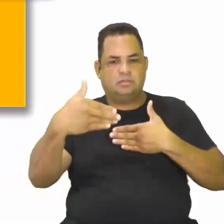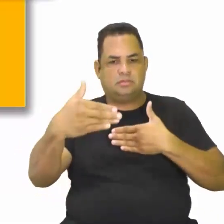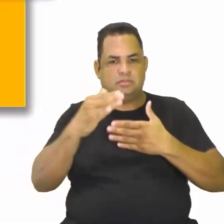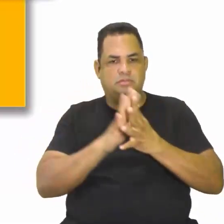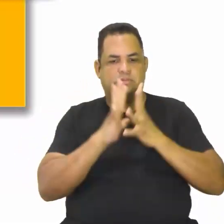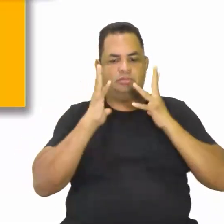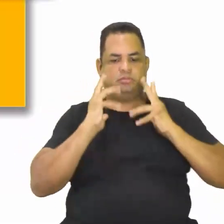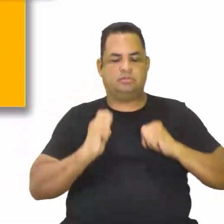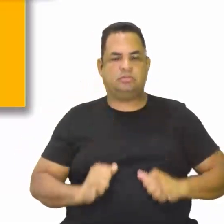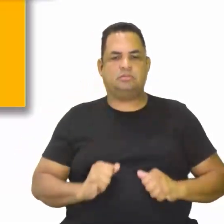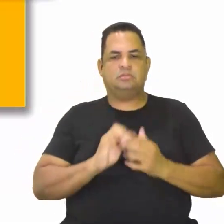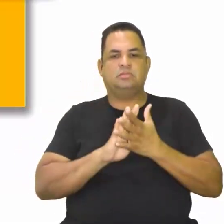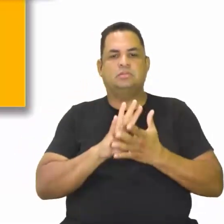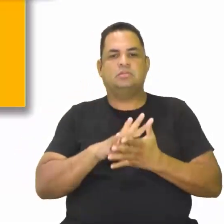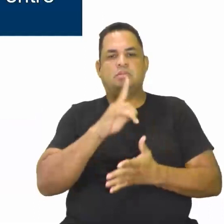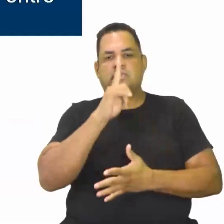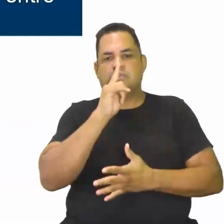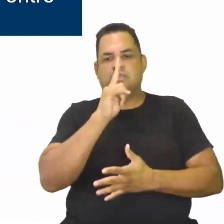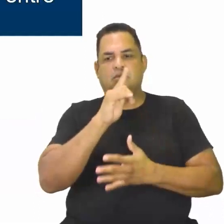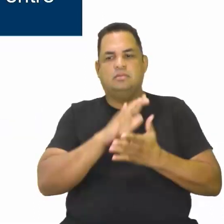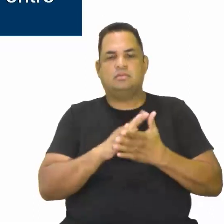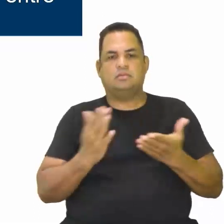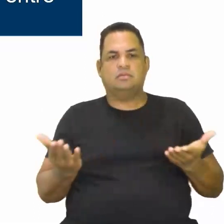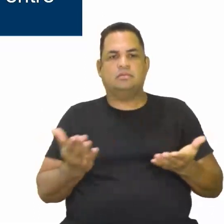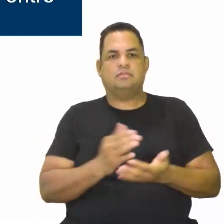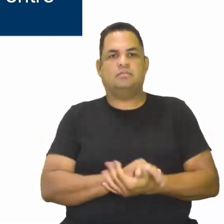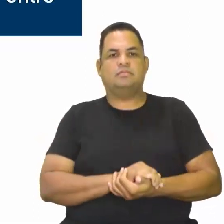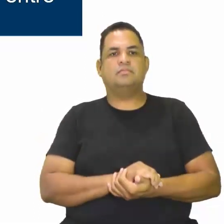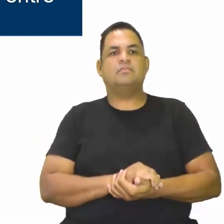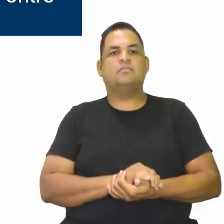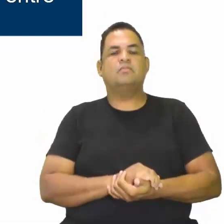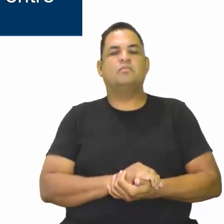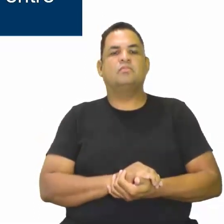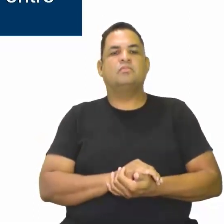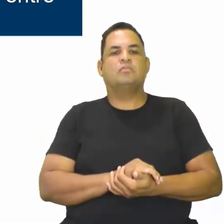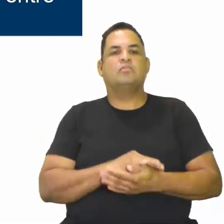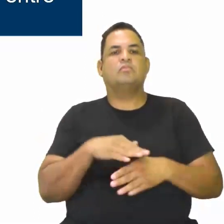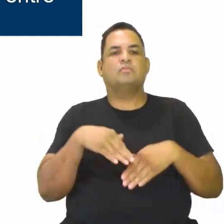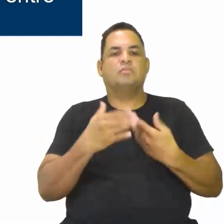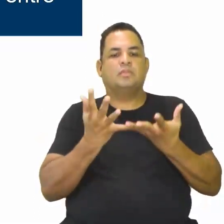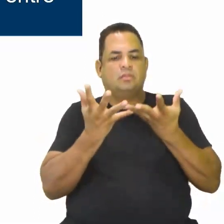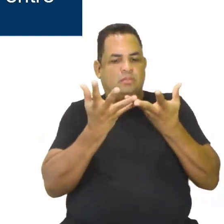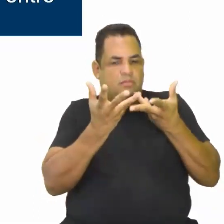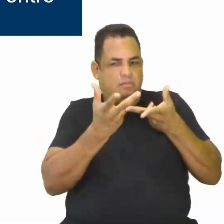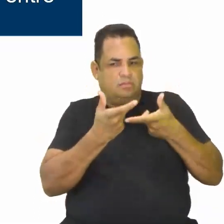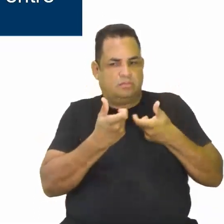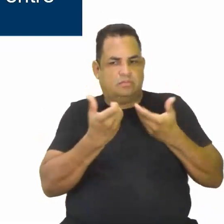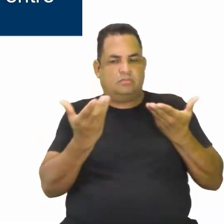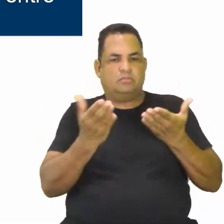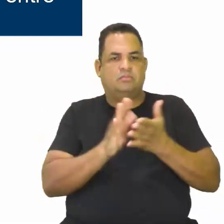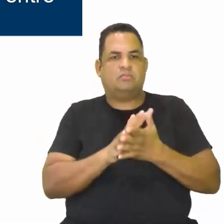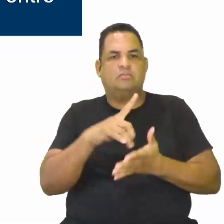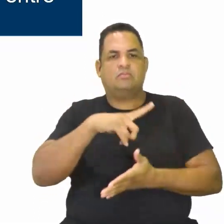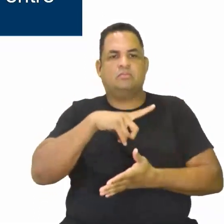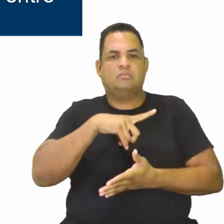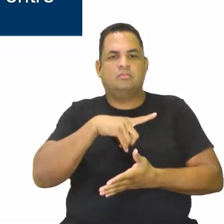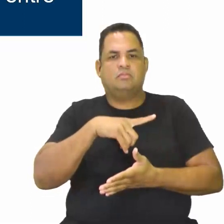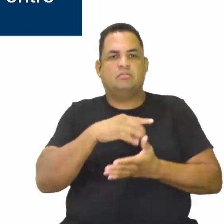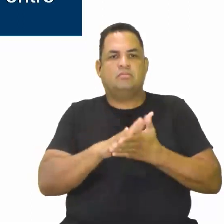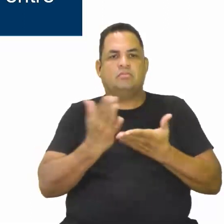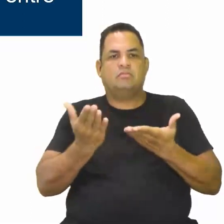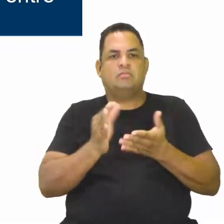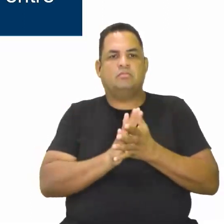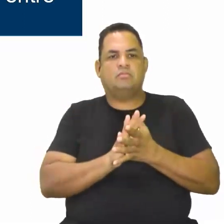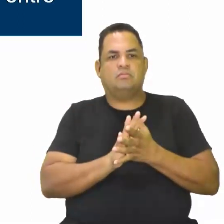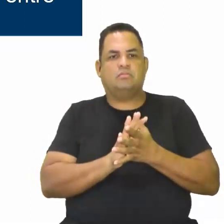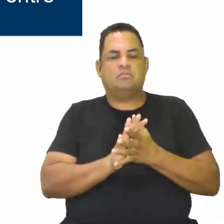água. Vamos em frente? Então, quanto às habilidades, nós temos que trata-se